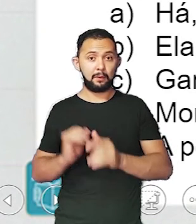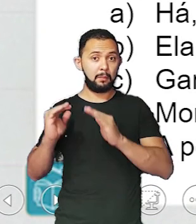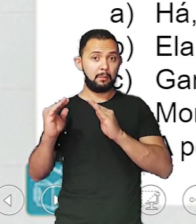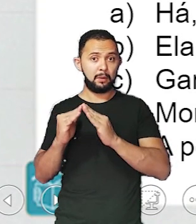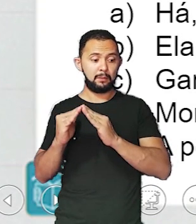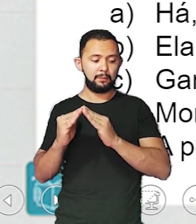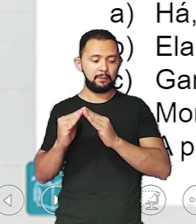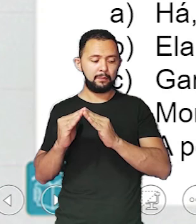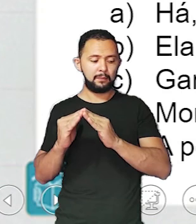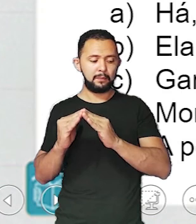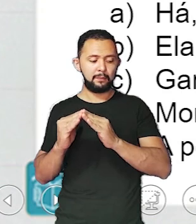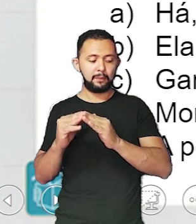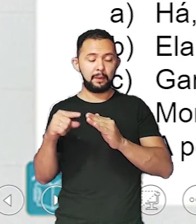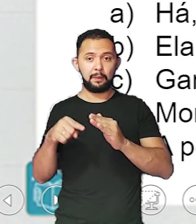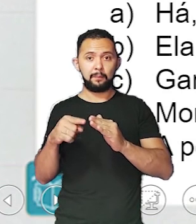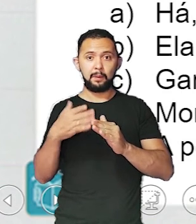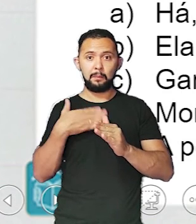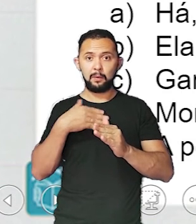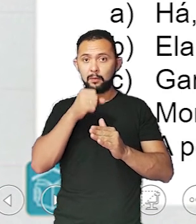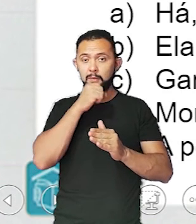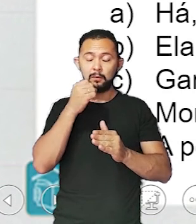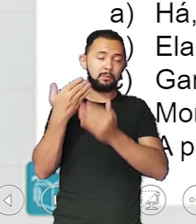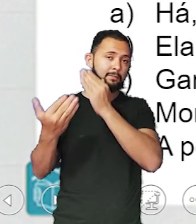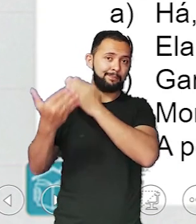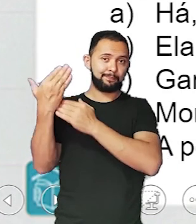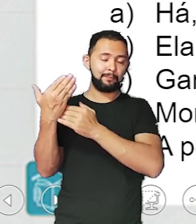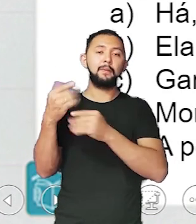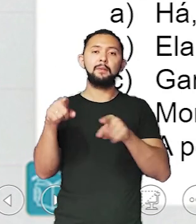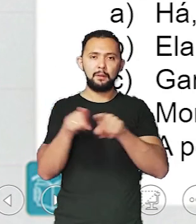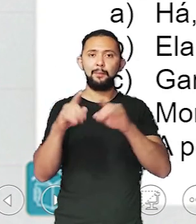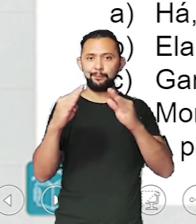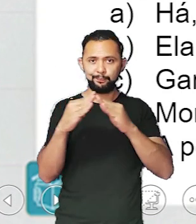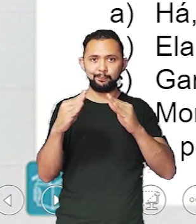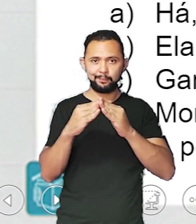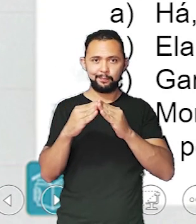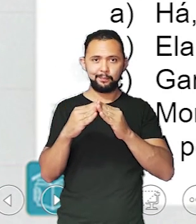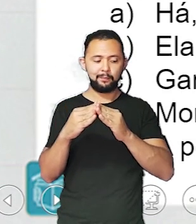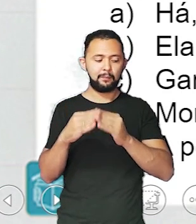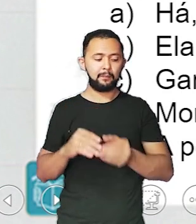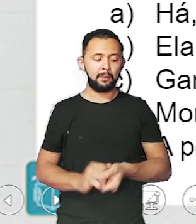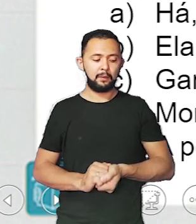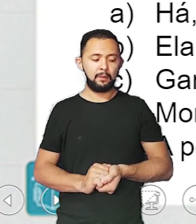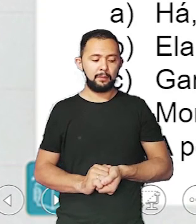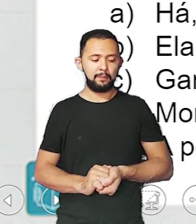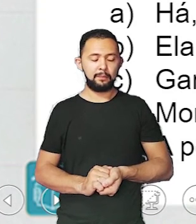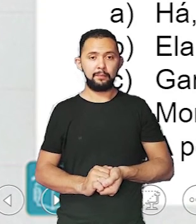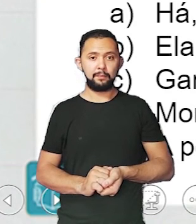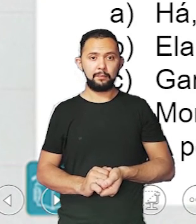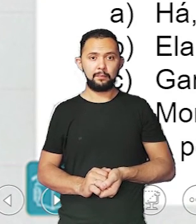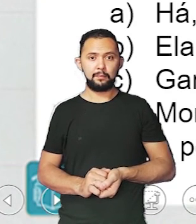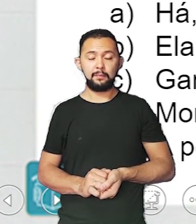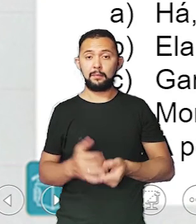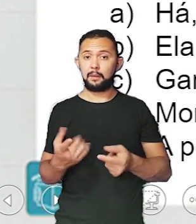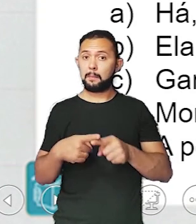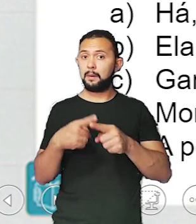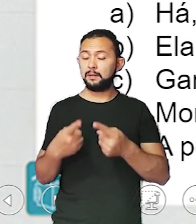que meus avós moravam, né? Ou seja, meus avós moravam na casa, né? Então, por isso que aparece o enzinho também, mas não